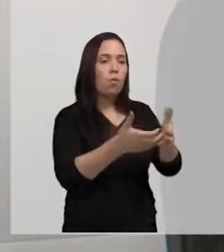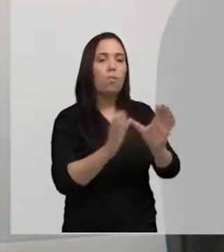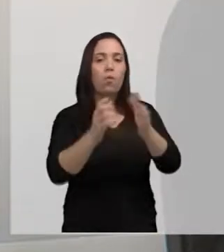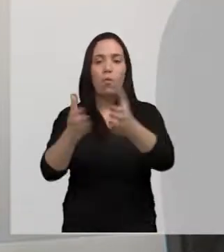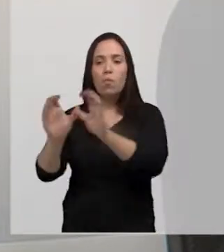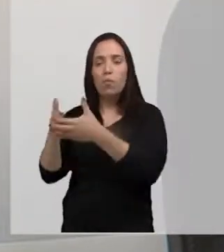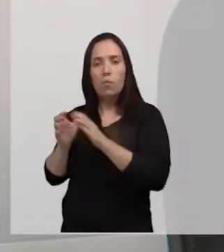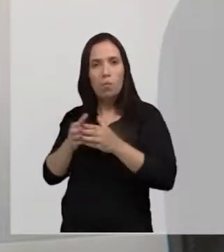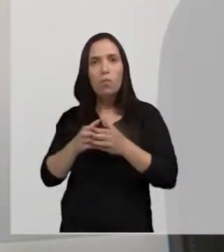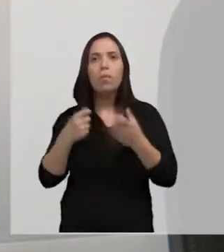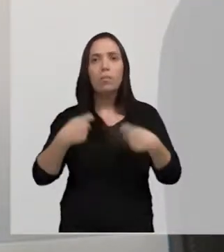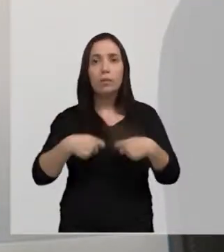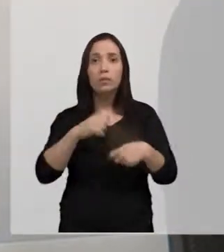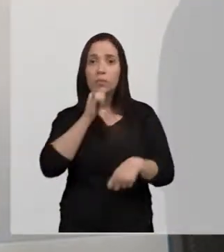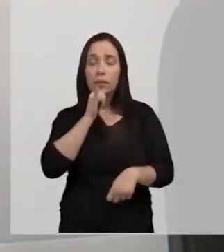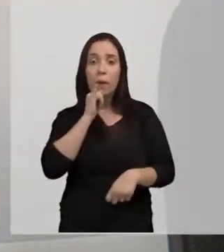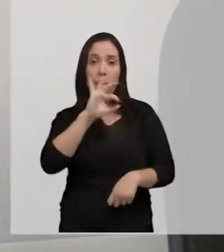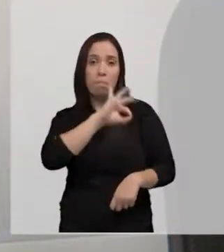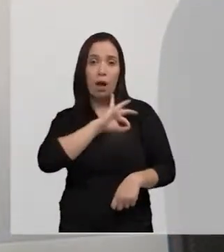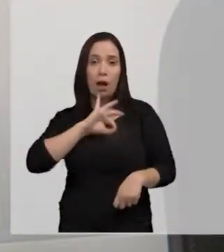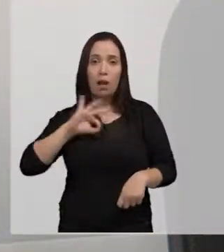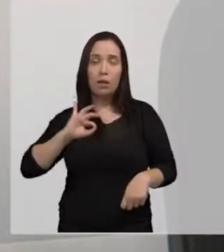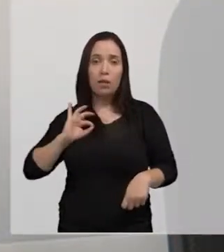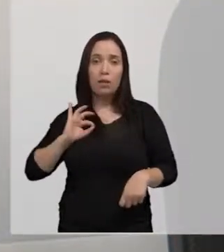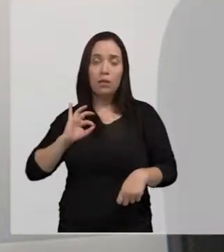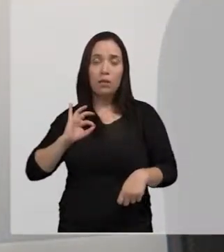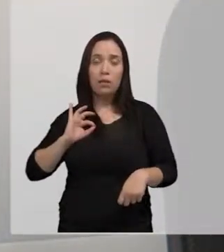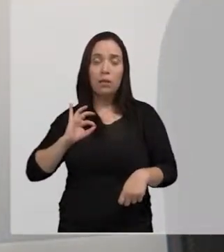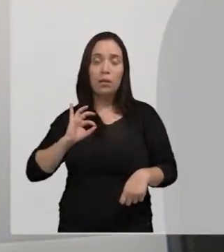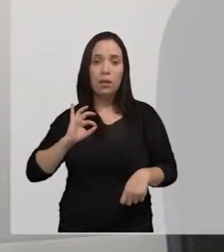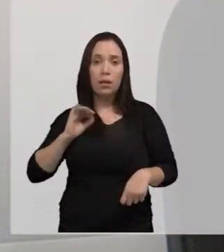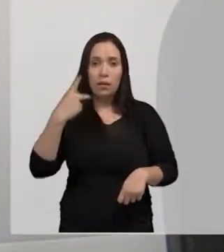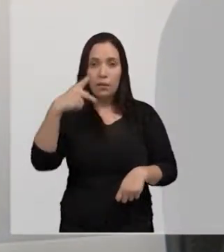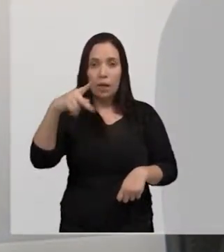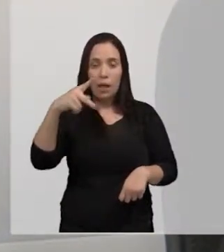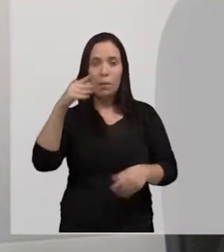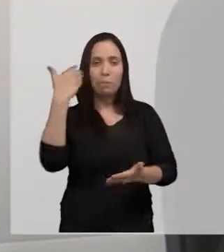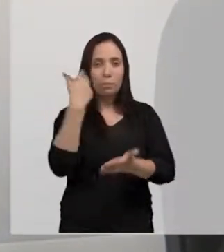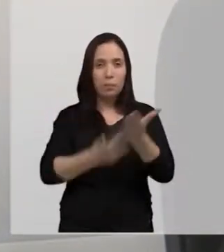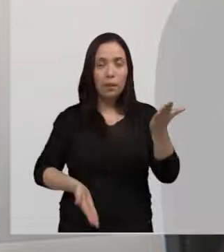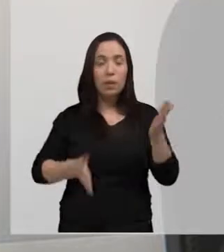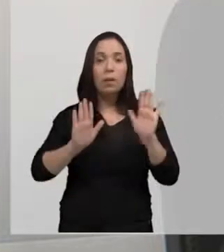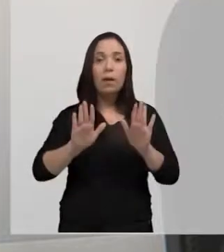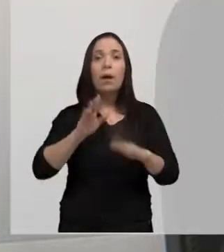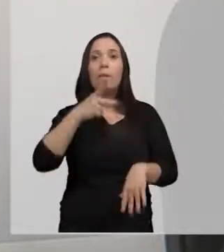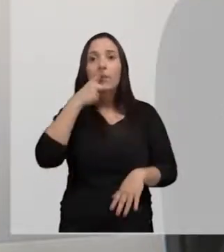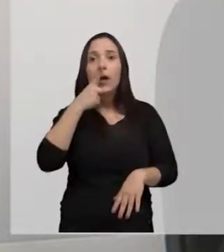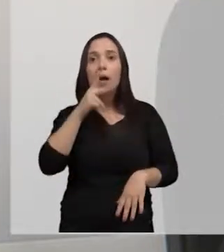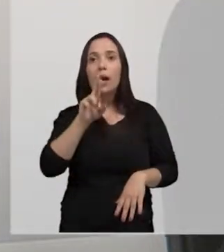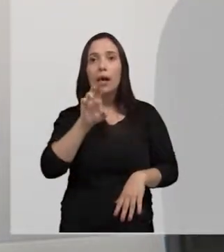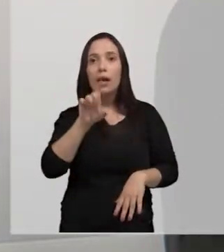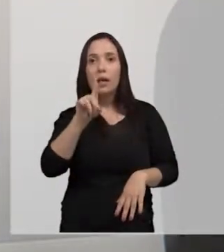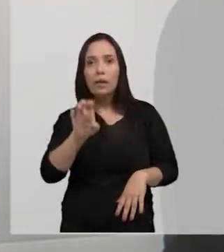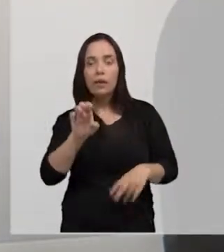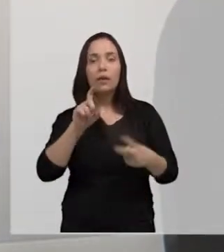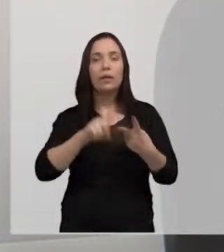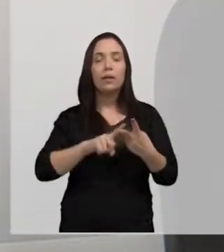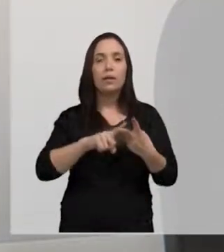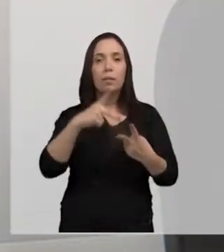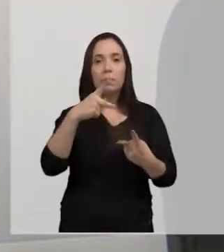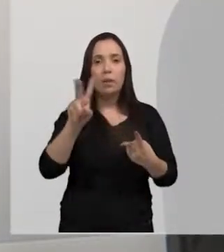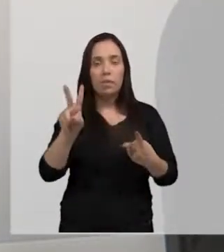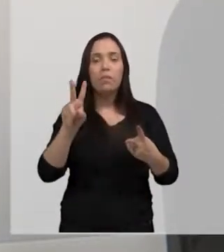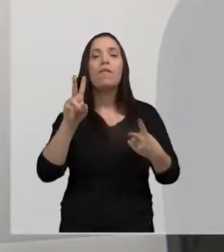citar, Marina sai de cena, mas a Rede e o Partido Verde deverão se unificar.